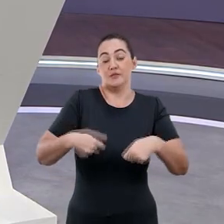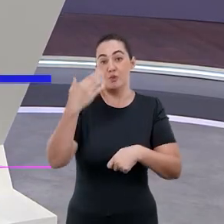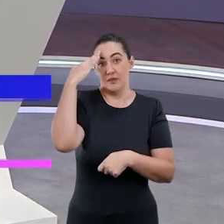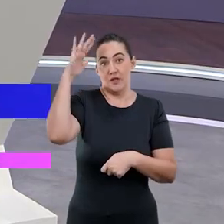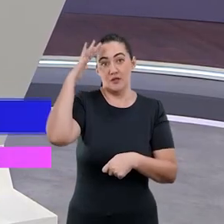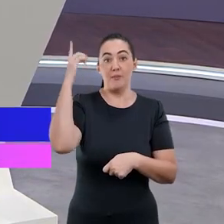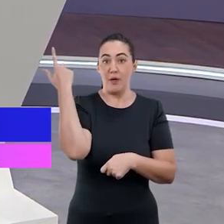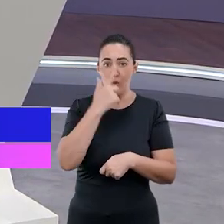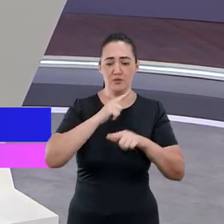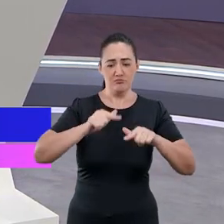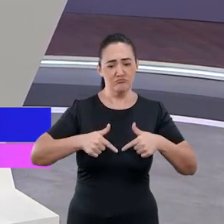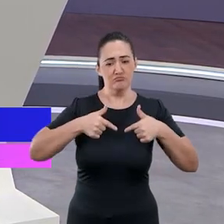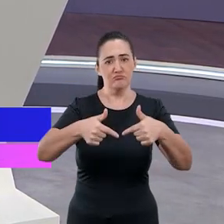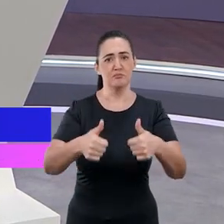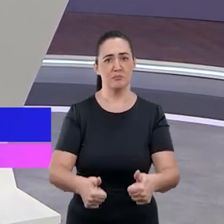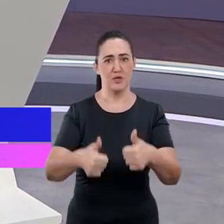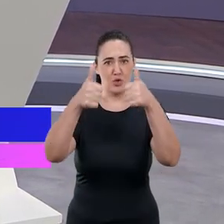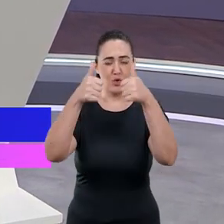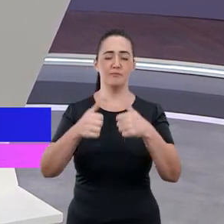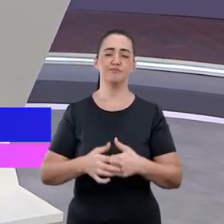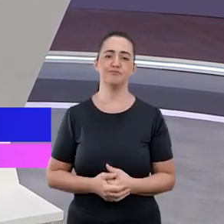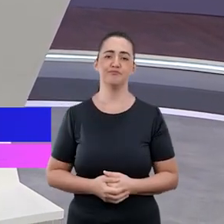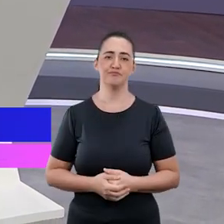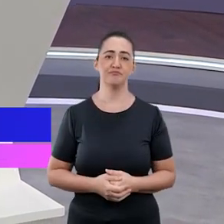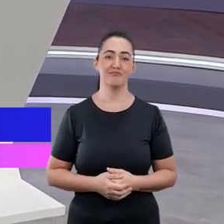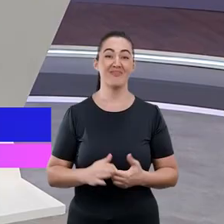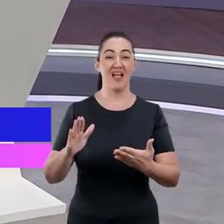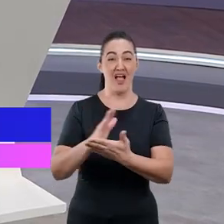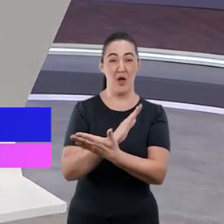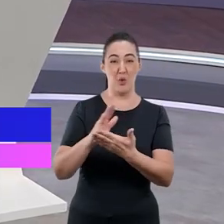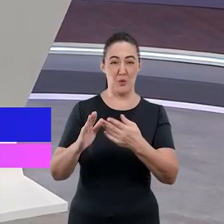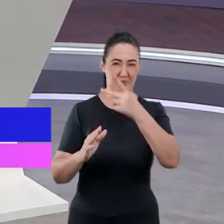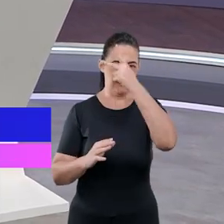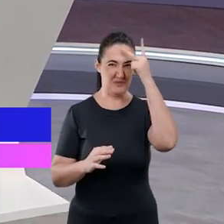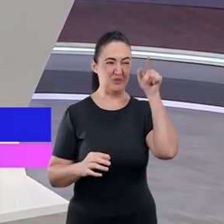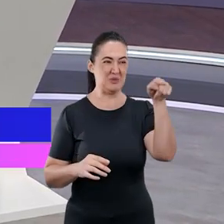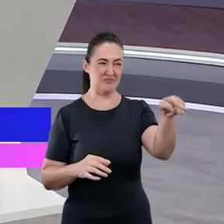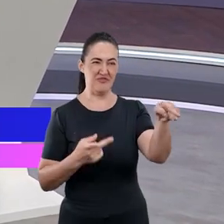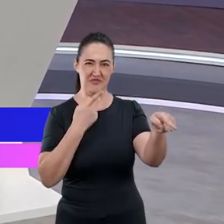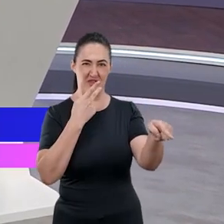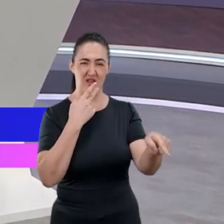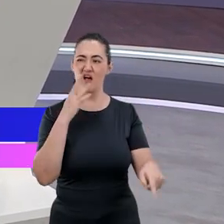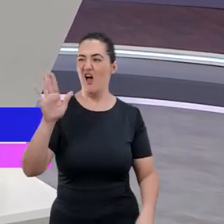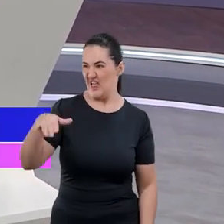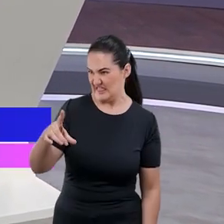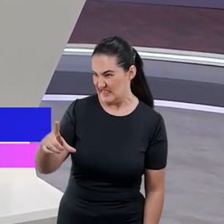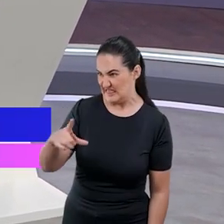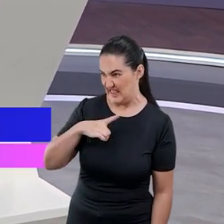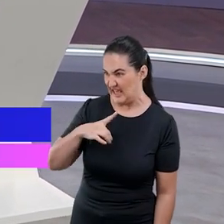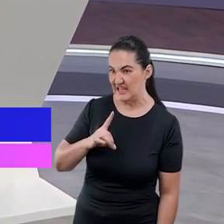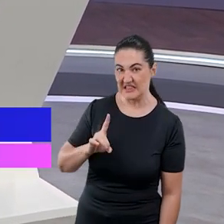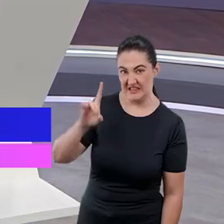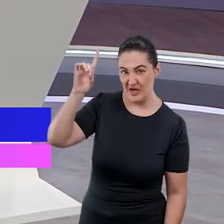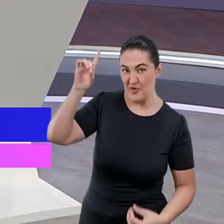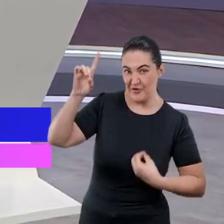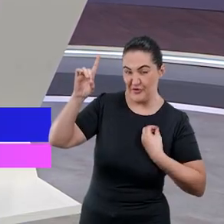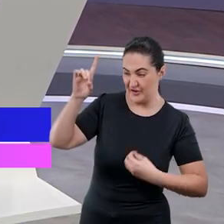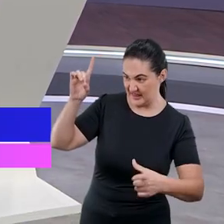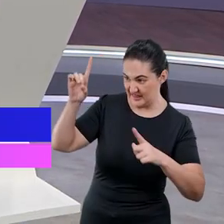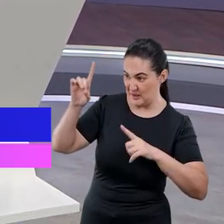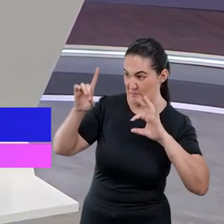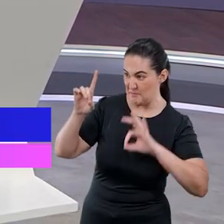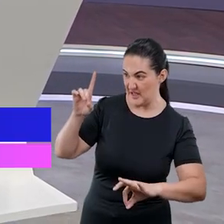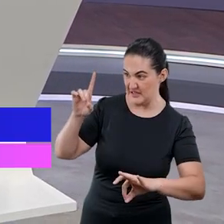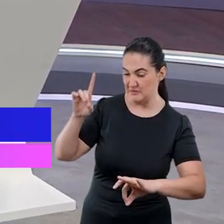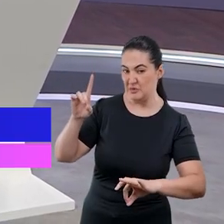Algumas pessoas chegam a dizer assim: se Deus existe mesmo e tem mal, então,